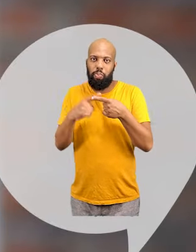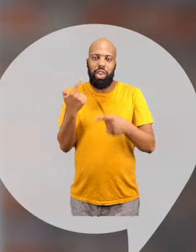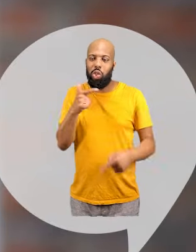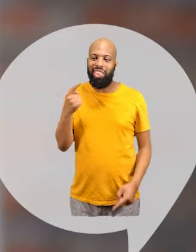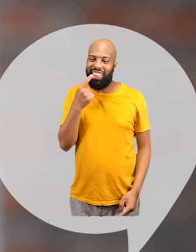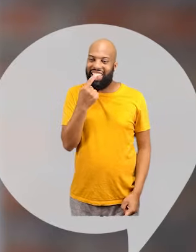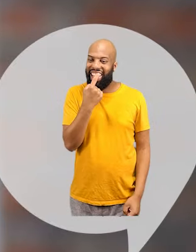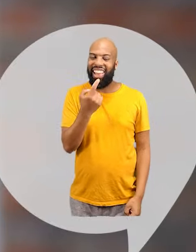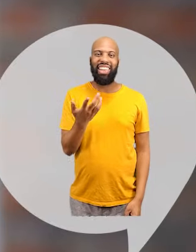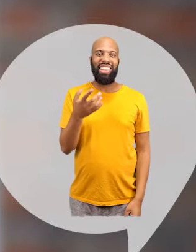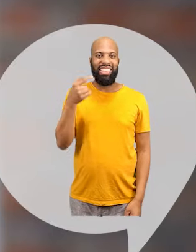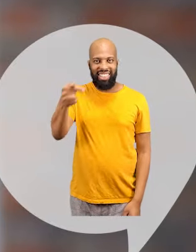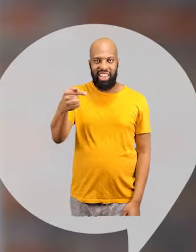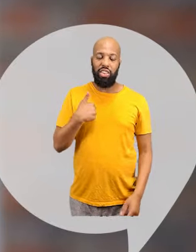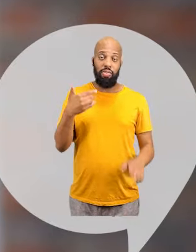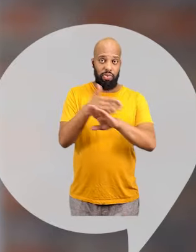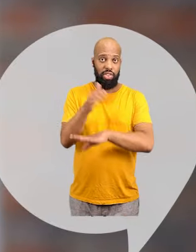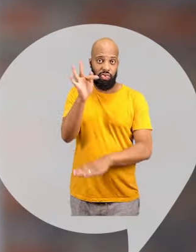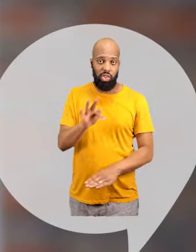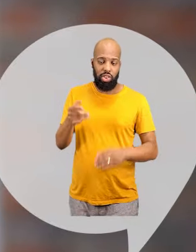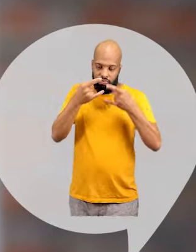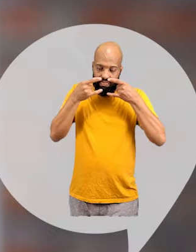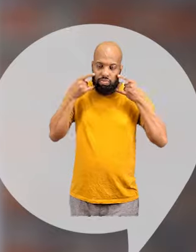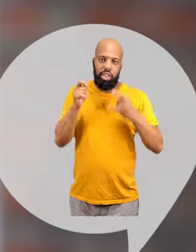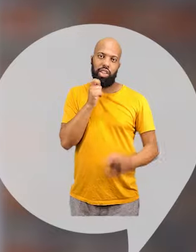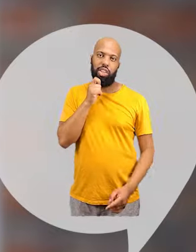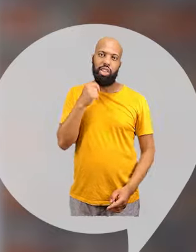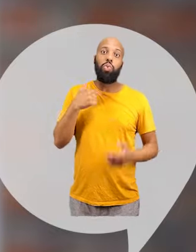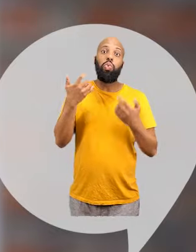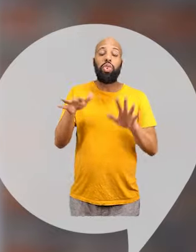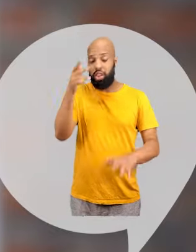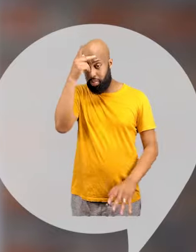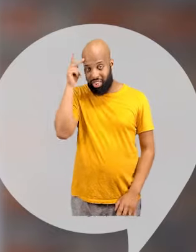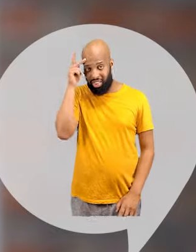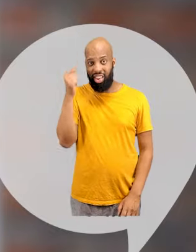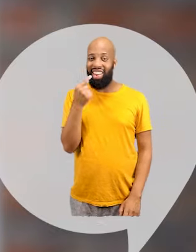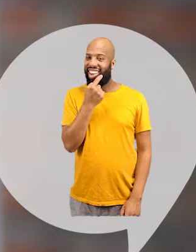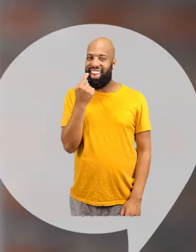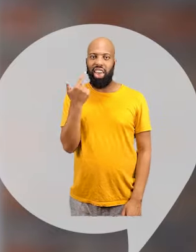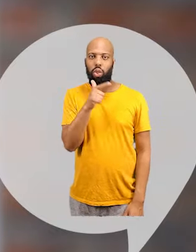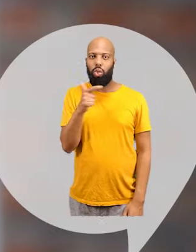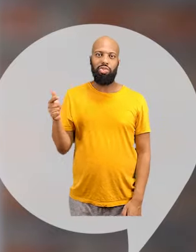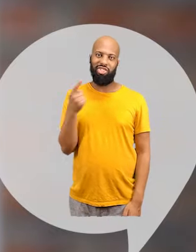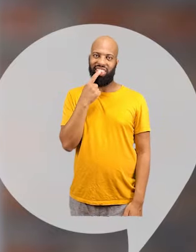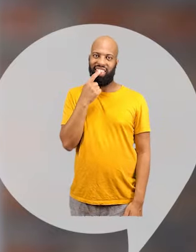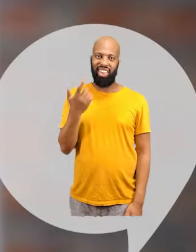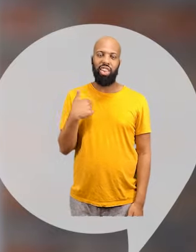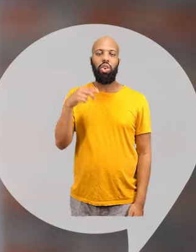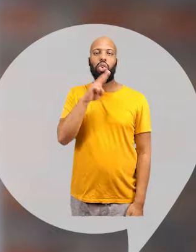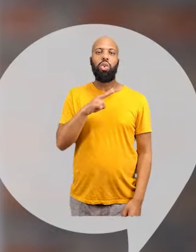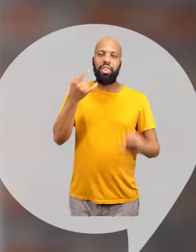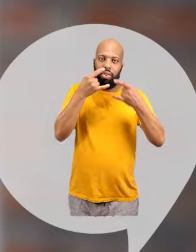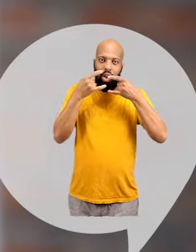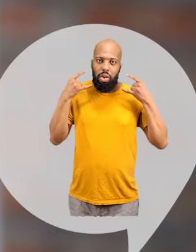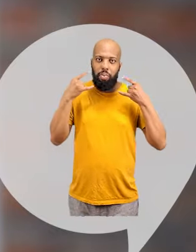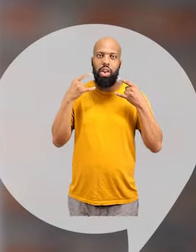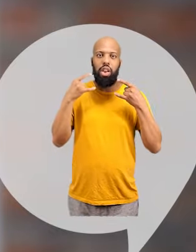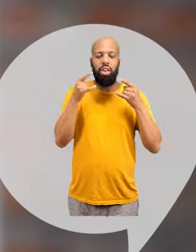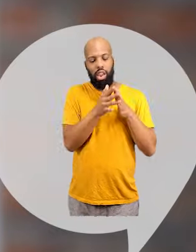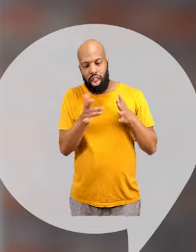assim quando eu vinha pra faculdade eu usava a máscara porque eu não queria que as pessoas fizessem banguela sabe eu fiquei usando máscara